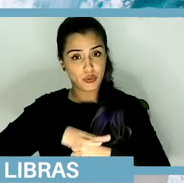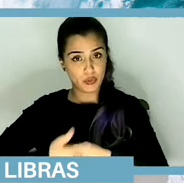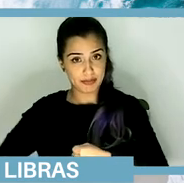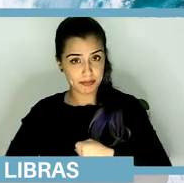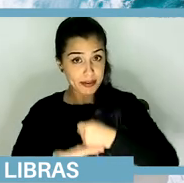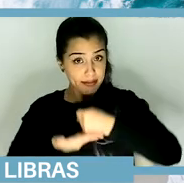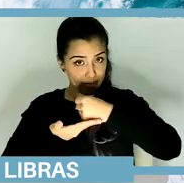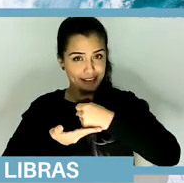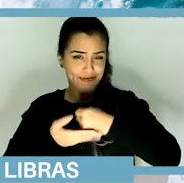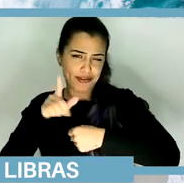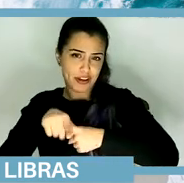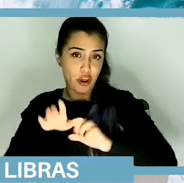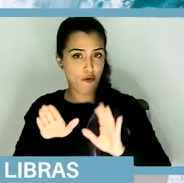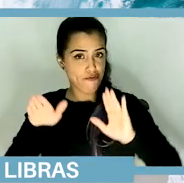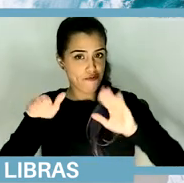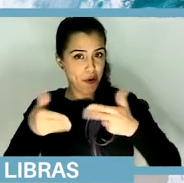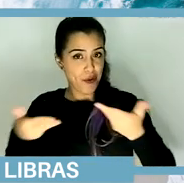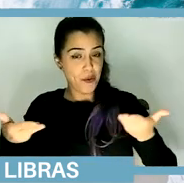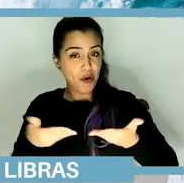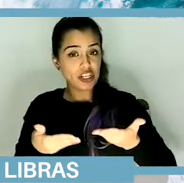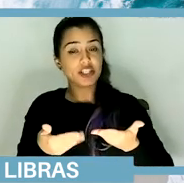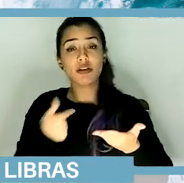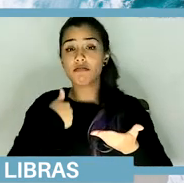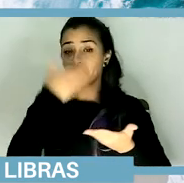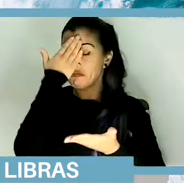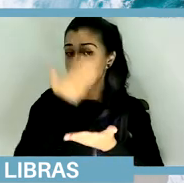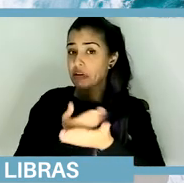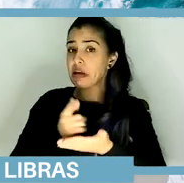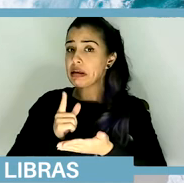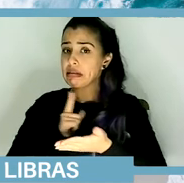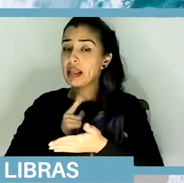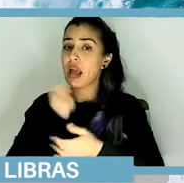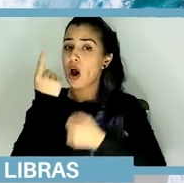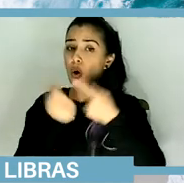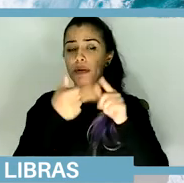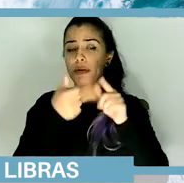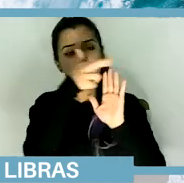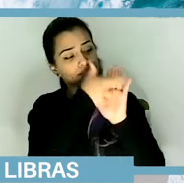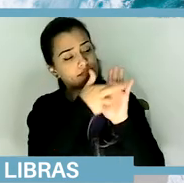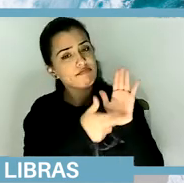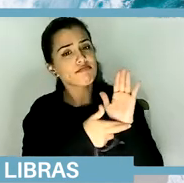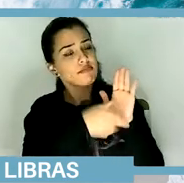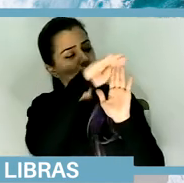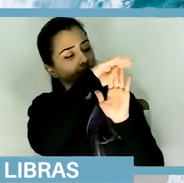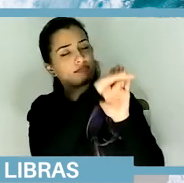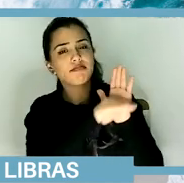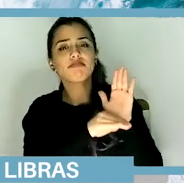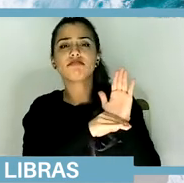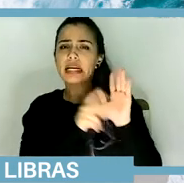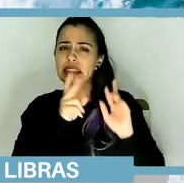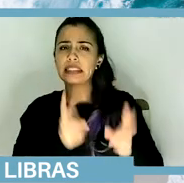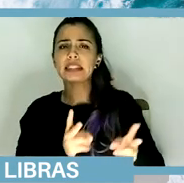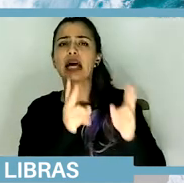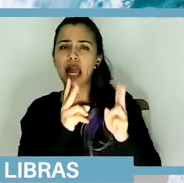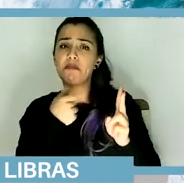eu acho que tem algumas diretrizes que a gente tem que ter em mente sempre sabe primeiro pensar o que que é sustentabilidade né